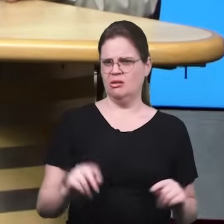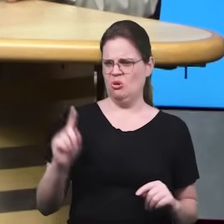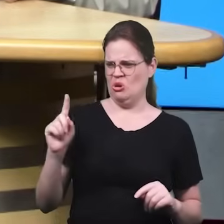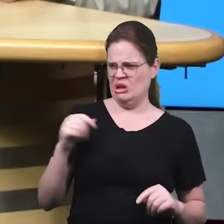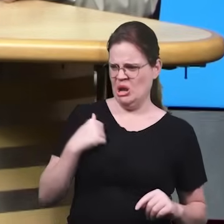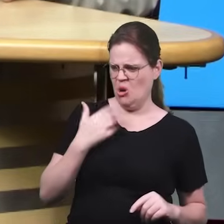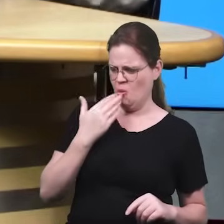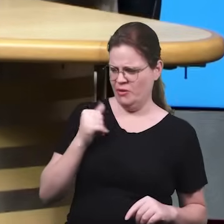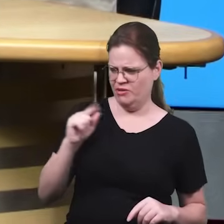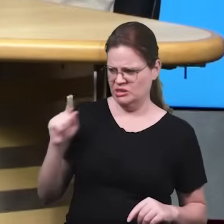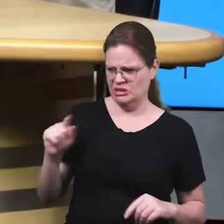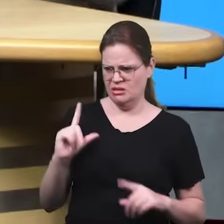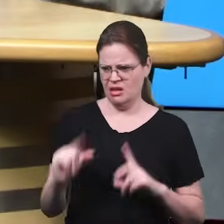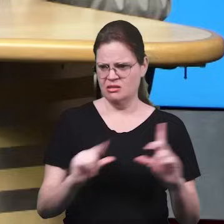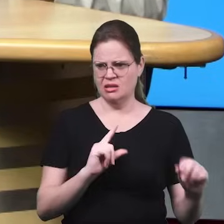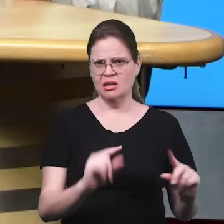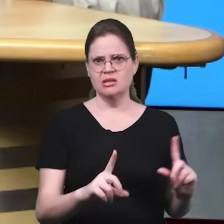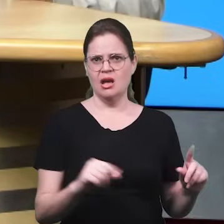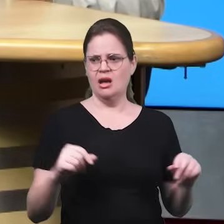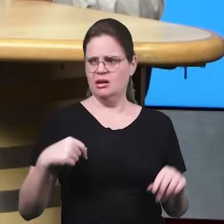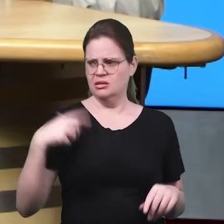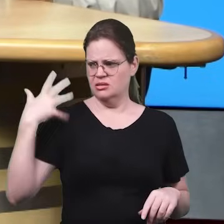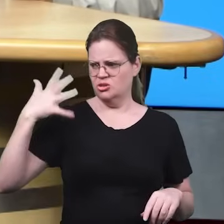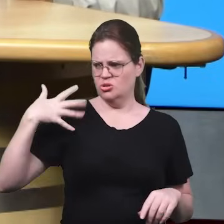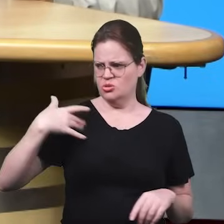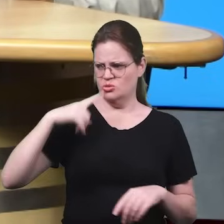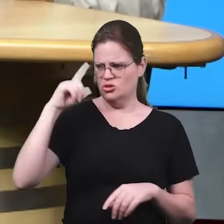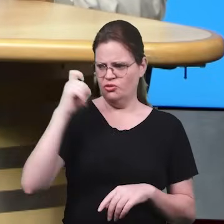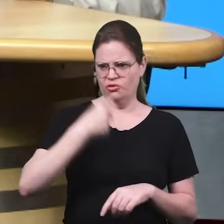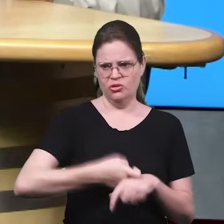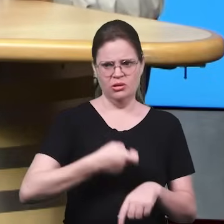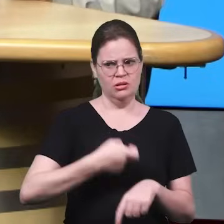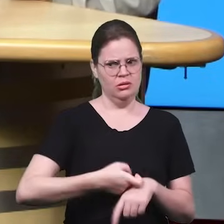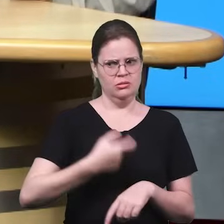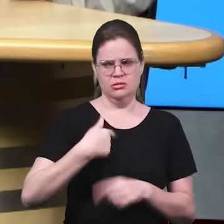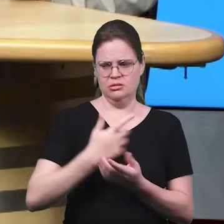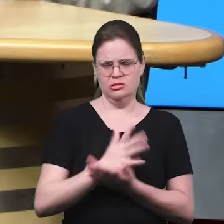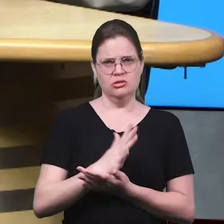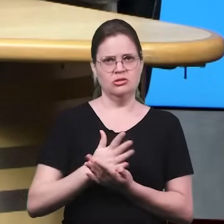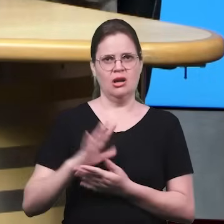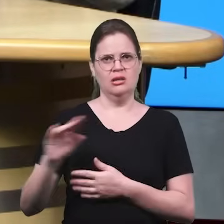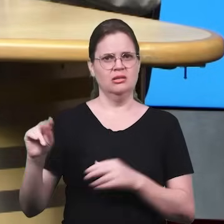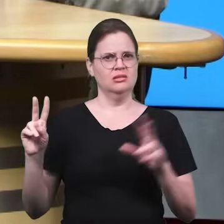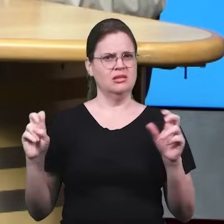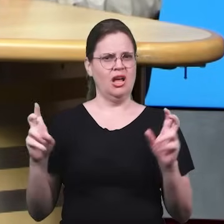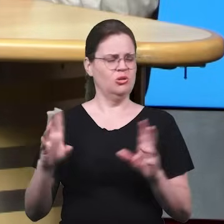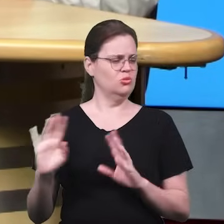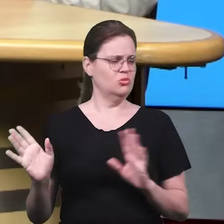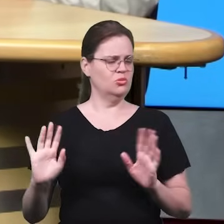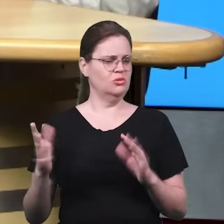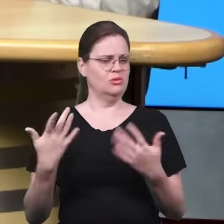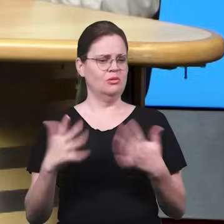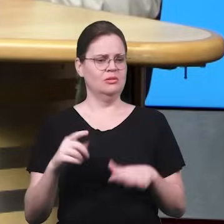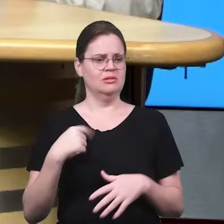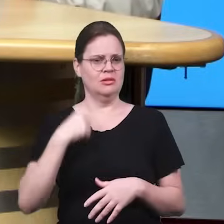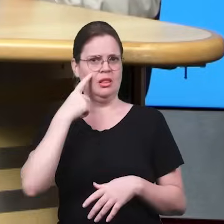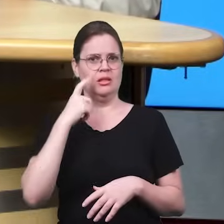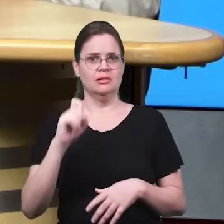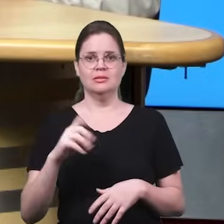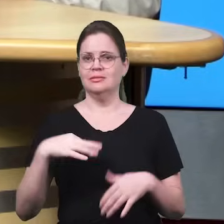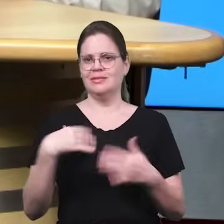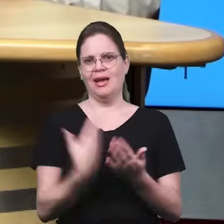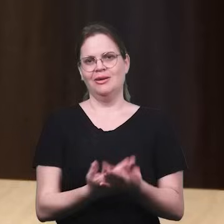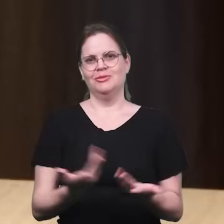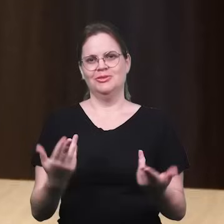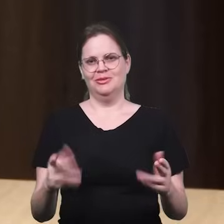teve um chamado, não ficou. Esse discurso é muito duro para mim. Ele está muito chato, esse assunto aí não me interessa. É o que fazem com a gente até